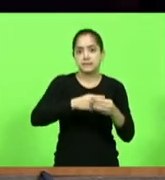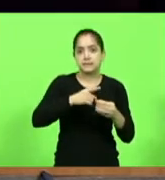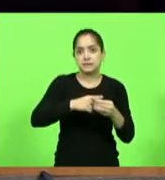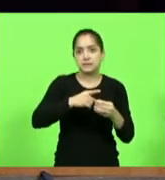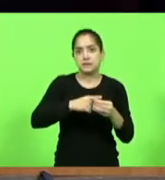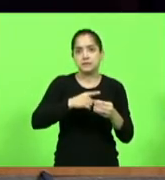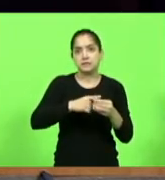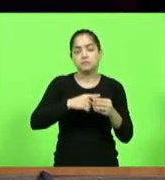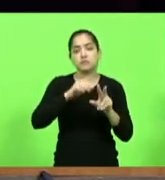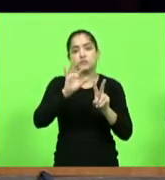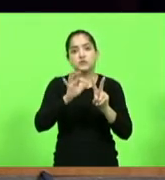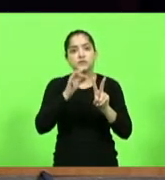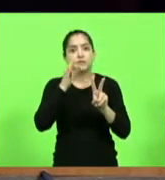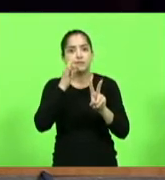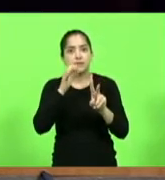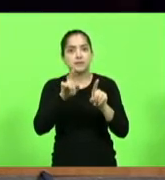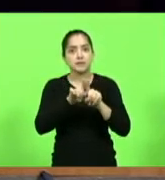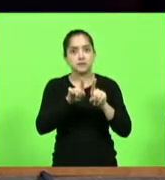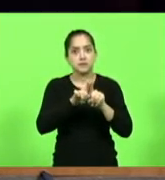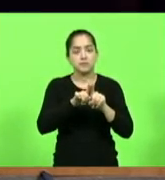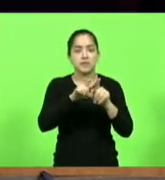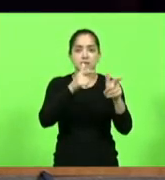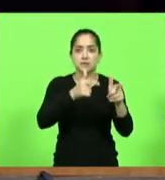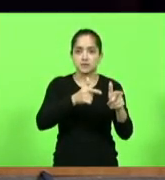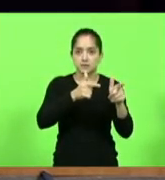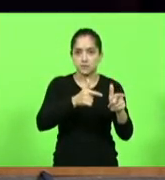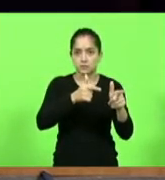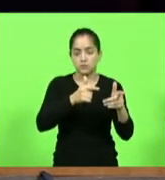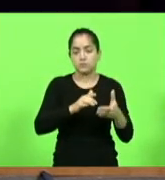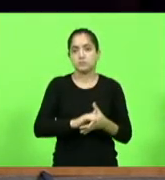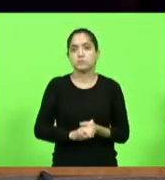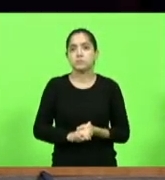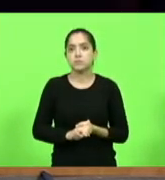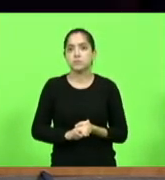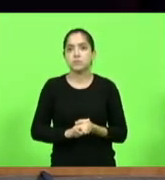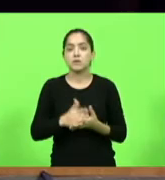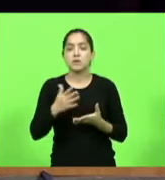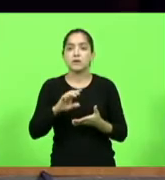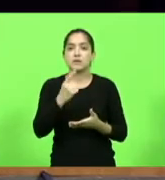Caçador, em torno de 150